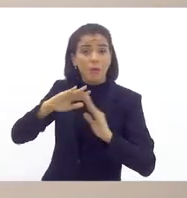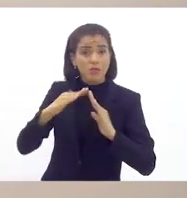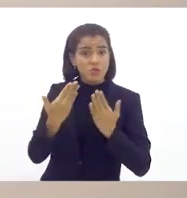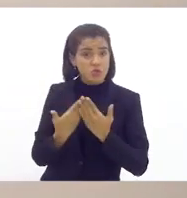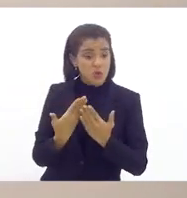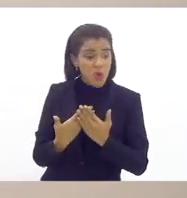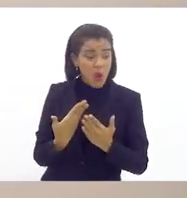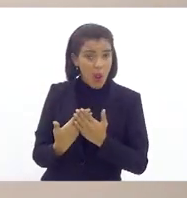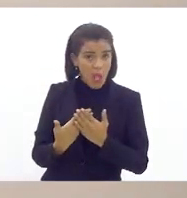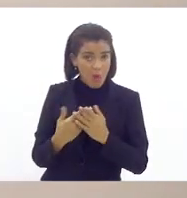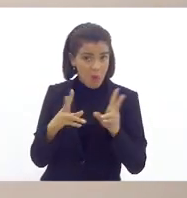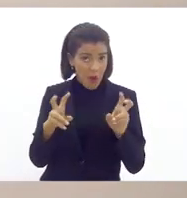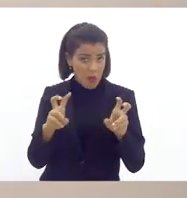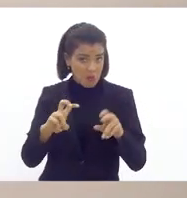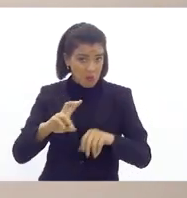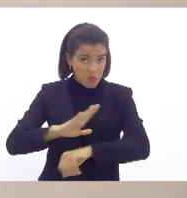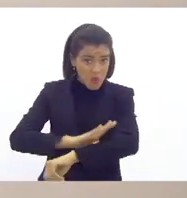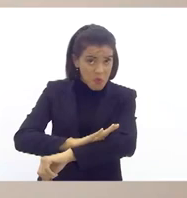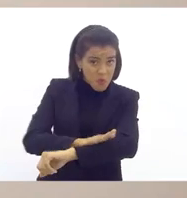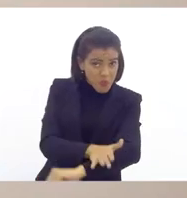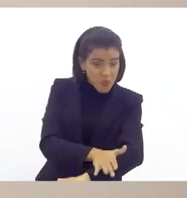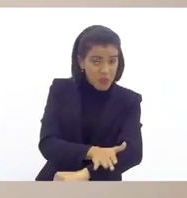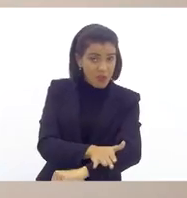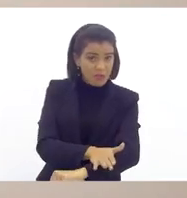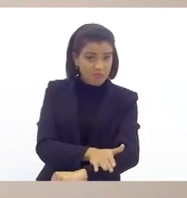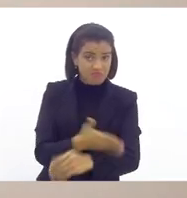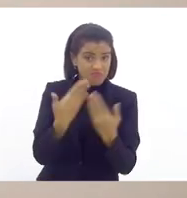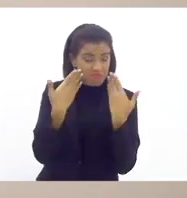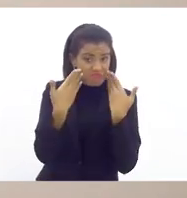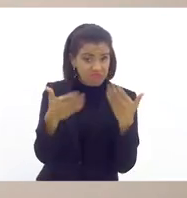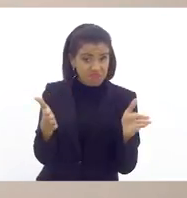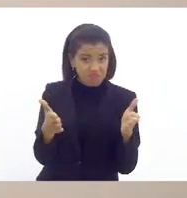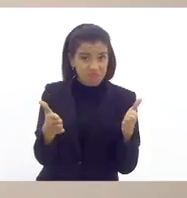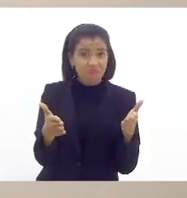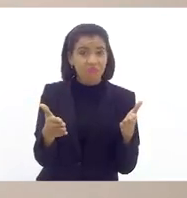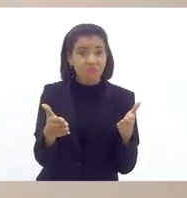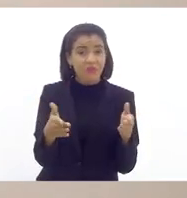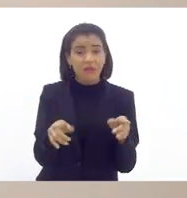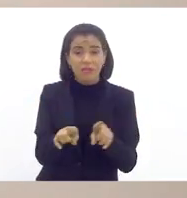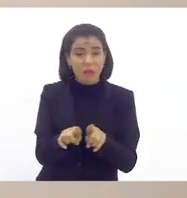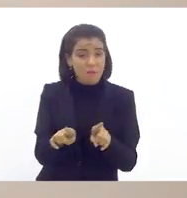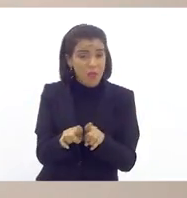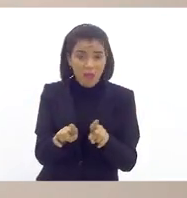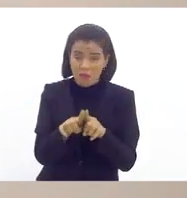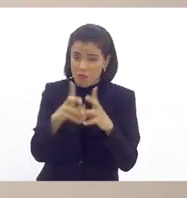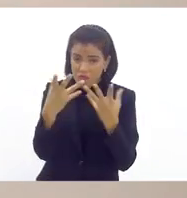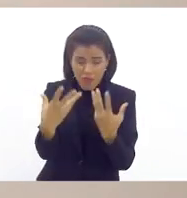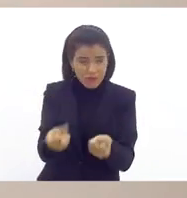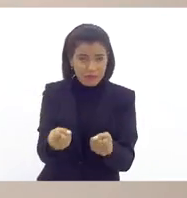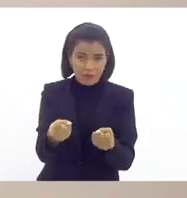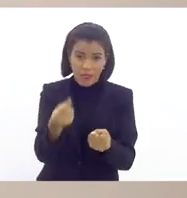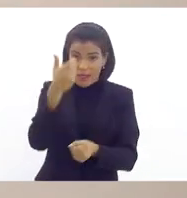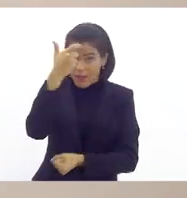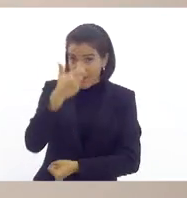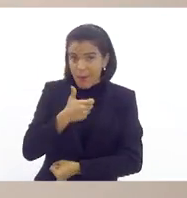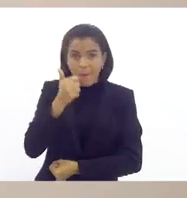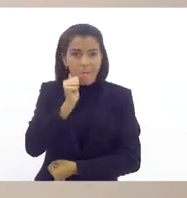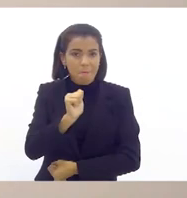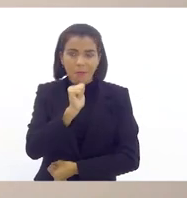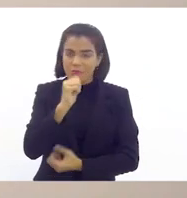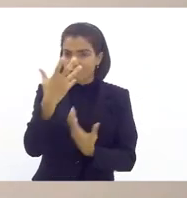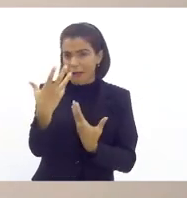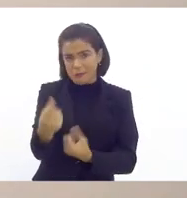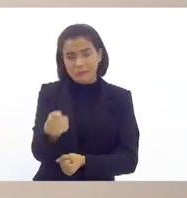Um assunto preconceituoso, um racismo, e que não vai ser aceitável. Eu, como mãe, não